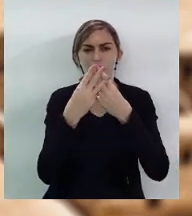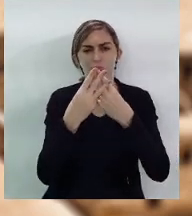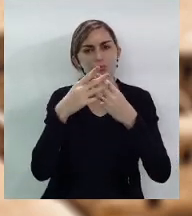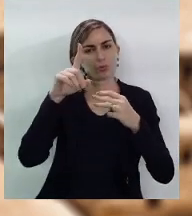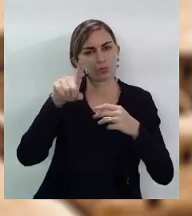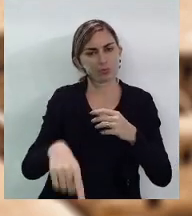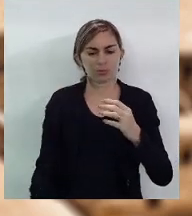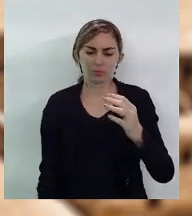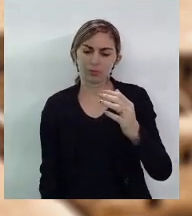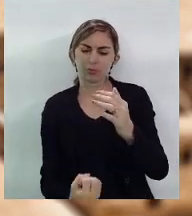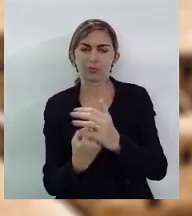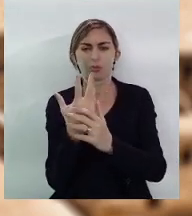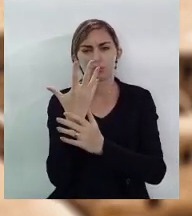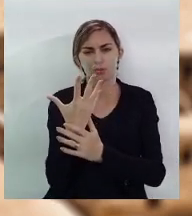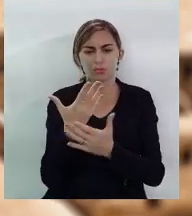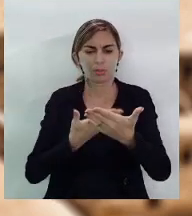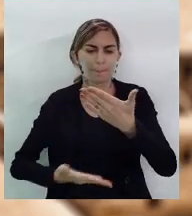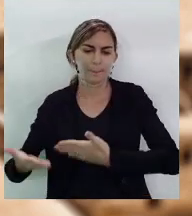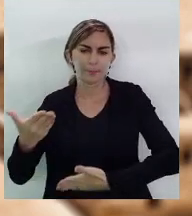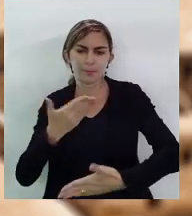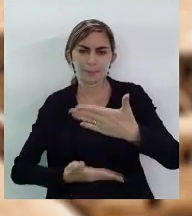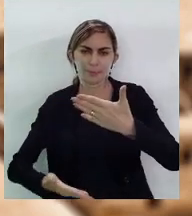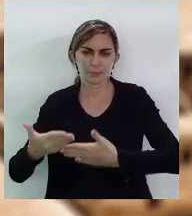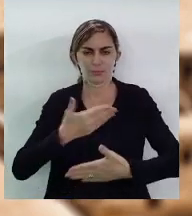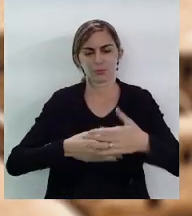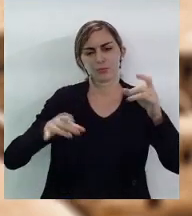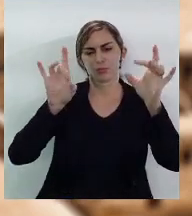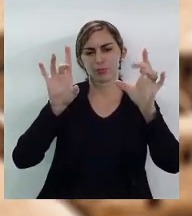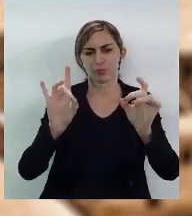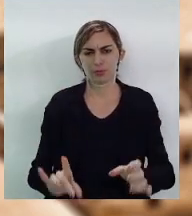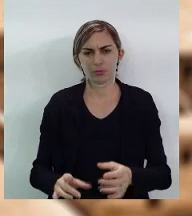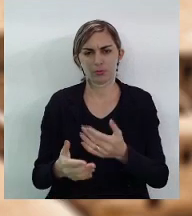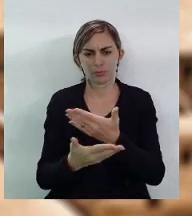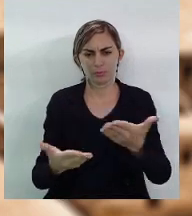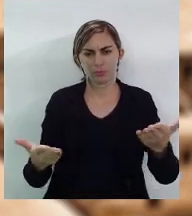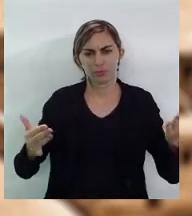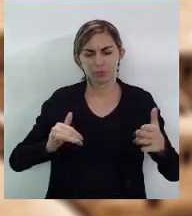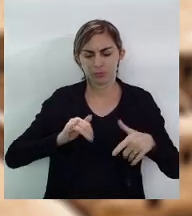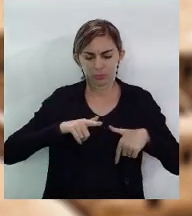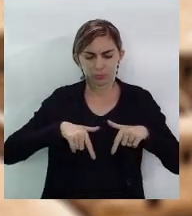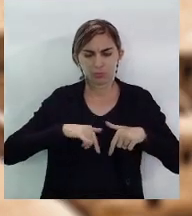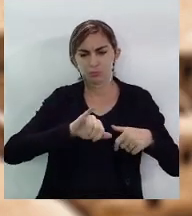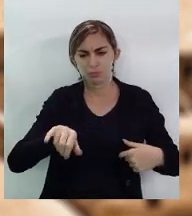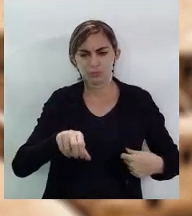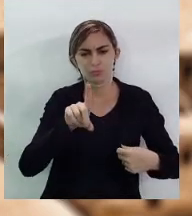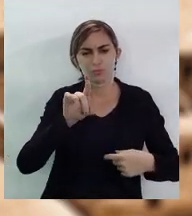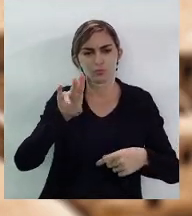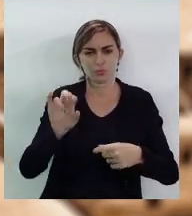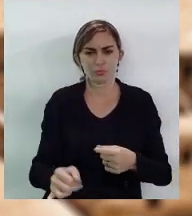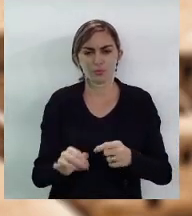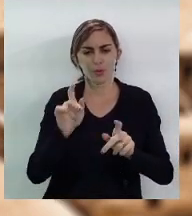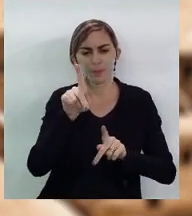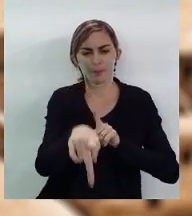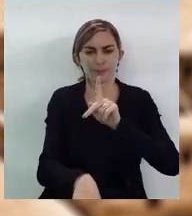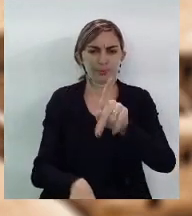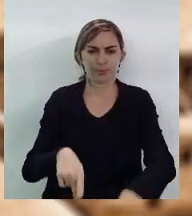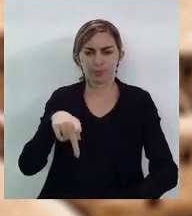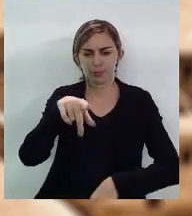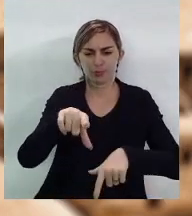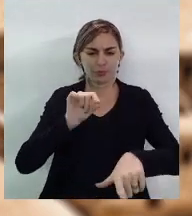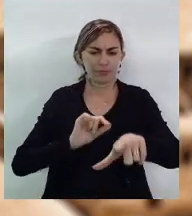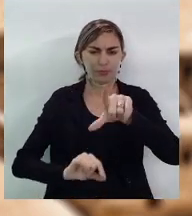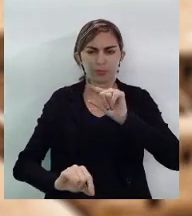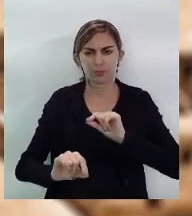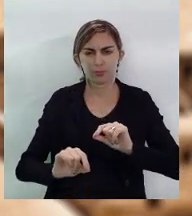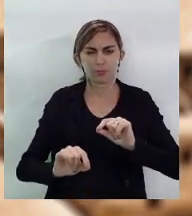Yahvé, o Criador, tem uma relação especial para com os judeus, chamado de o povo escolhido.